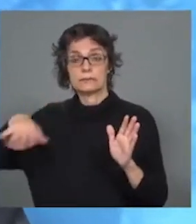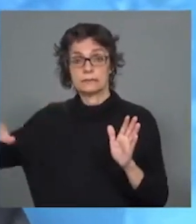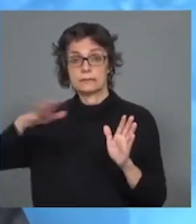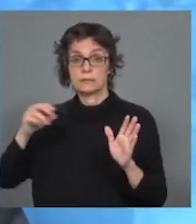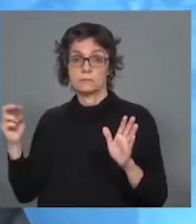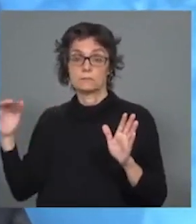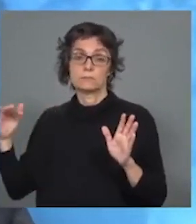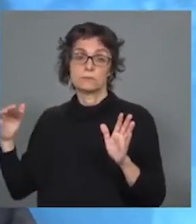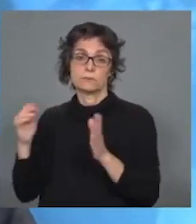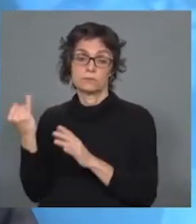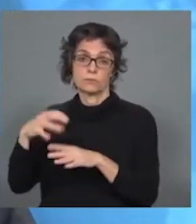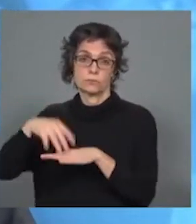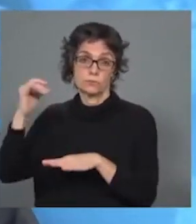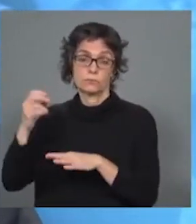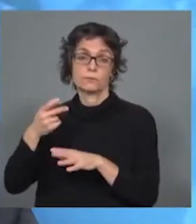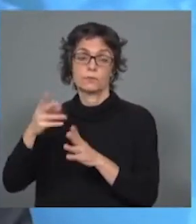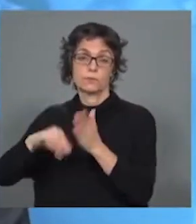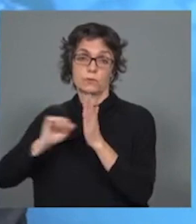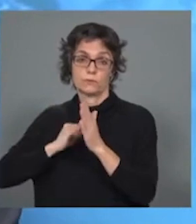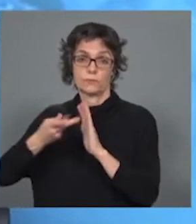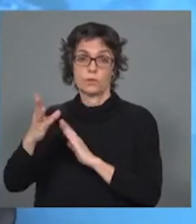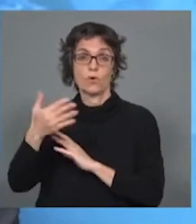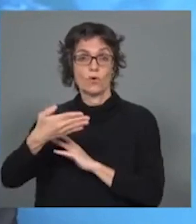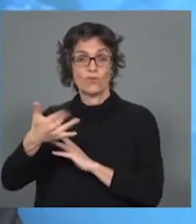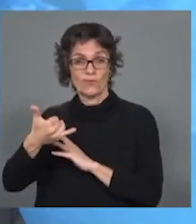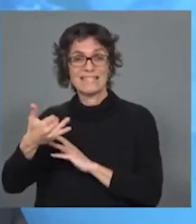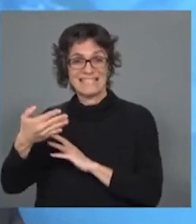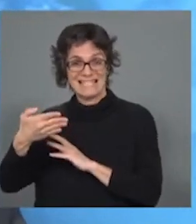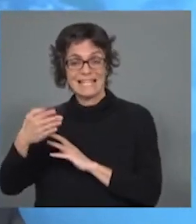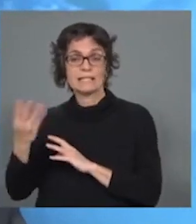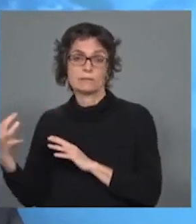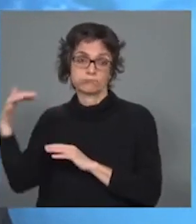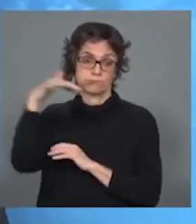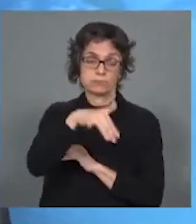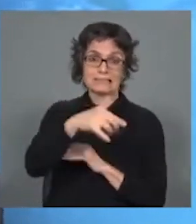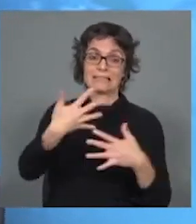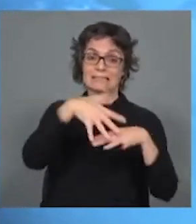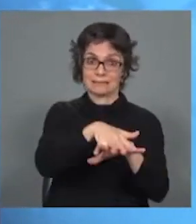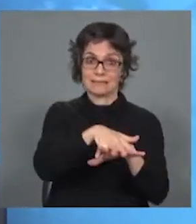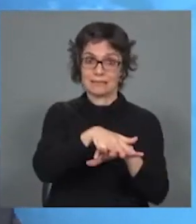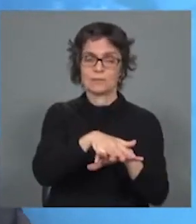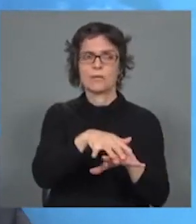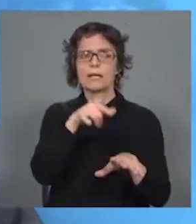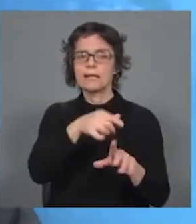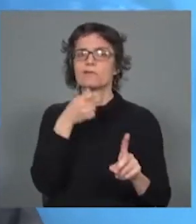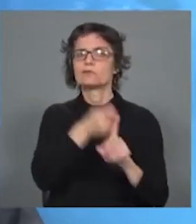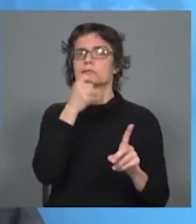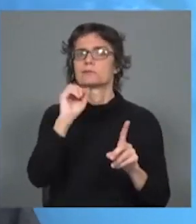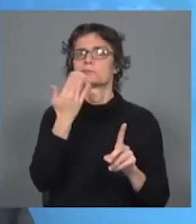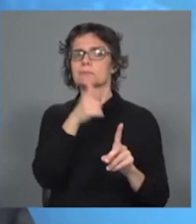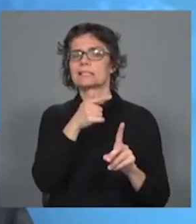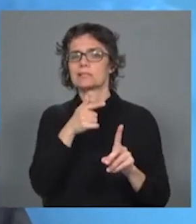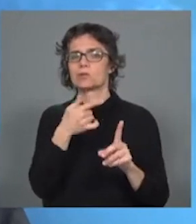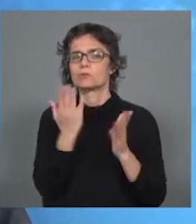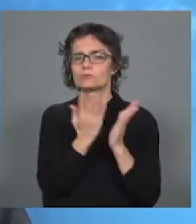do Instituto Bíblico, e aí criou-se uma oportunidade, um desafio de fazer um estudo conjunto de um poema que é muito importante